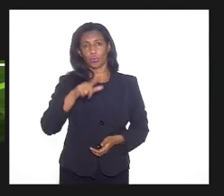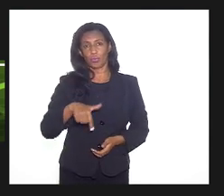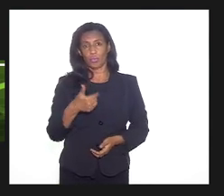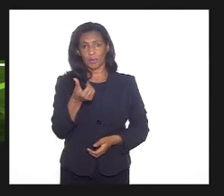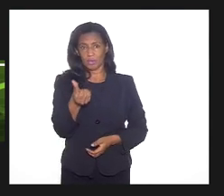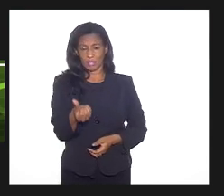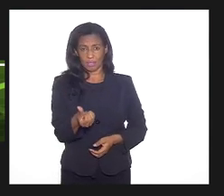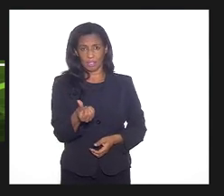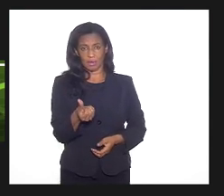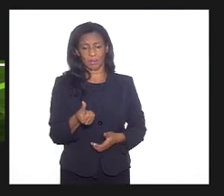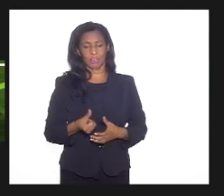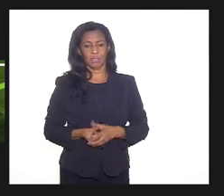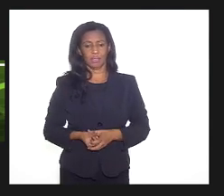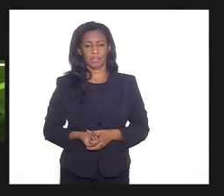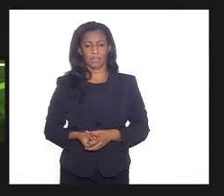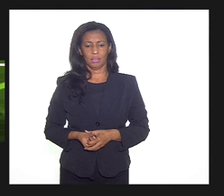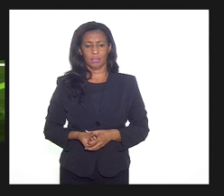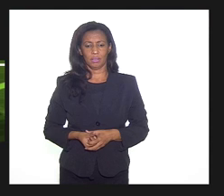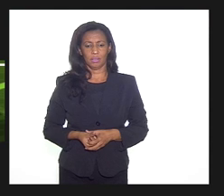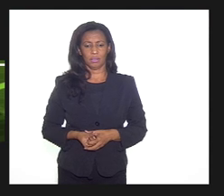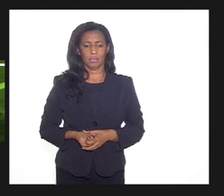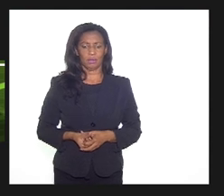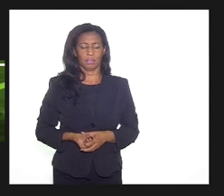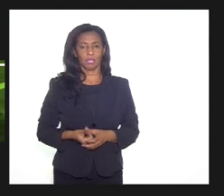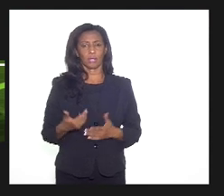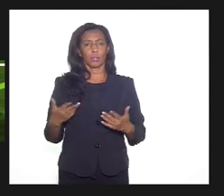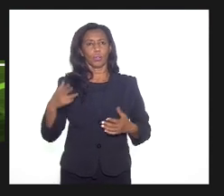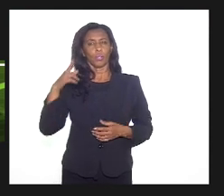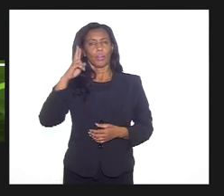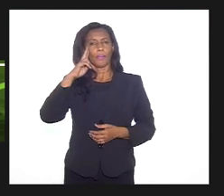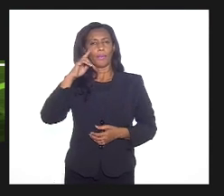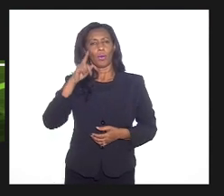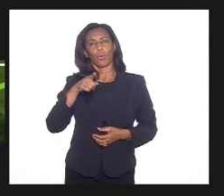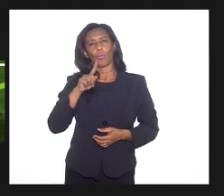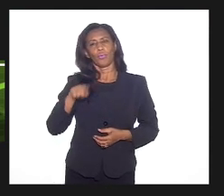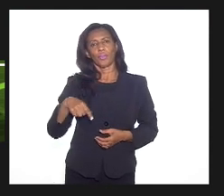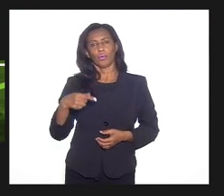bi e o dos militares 1,2